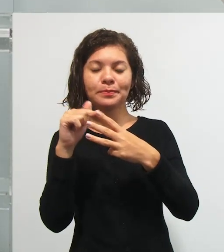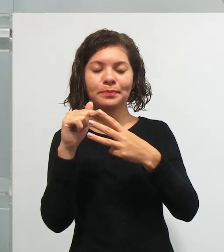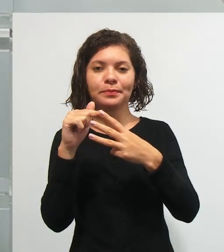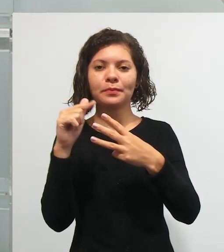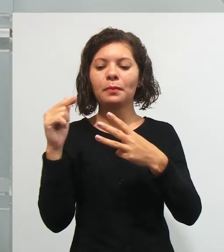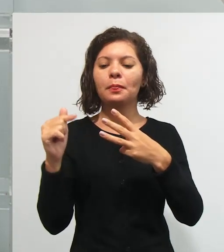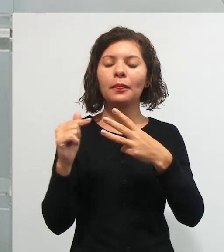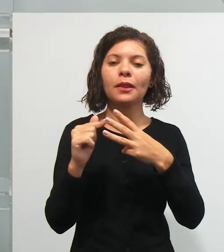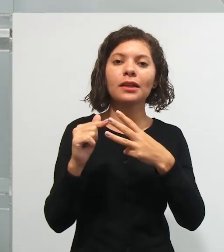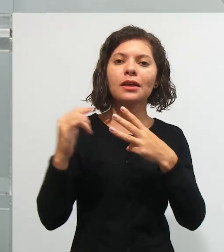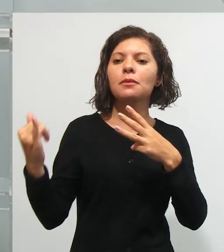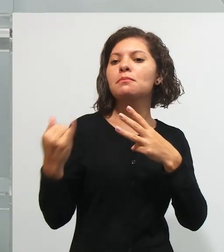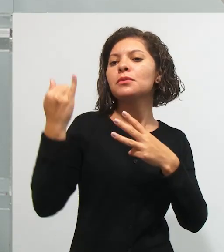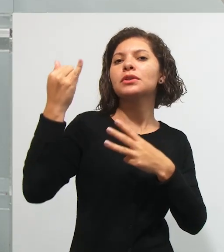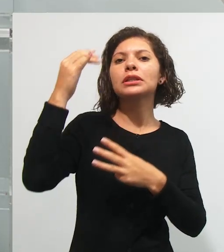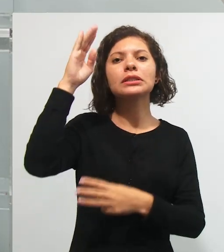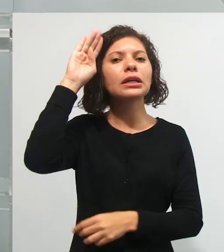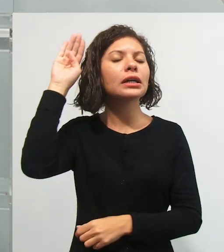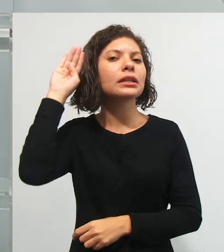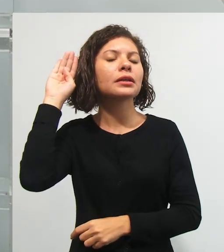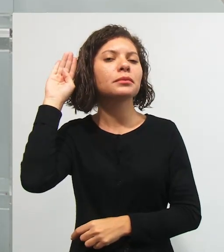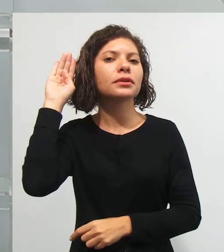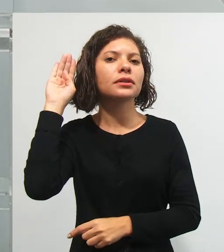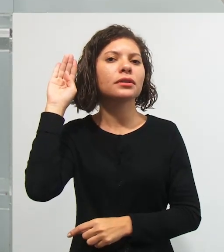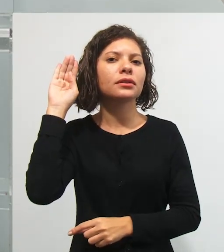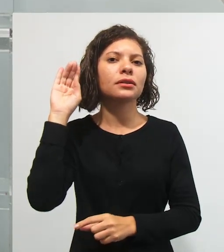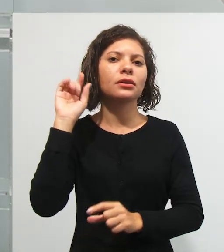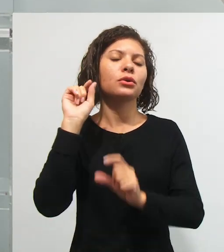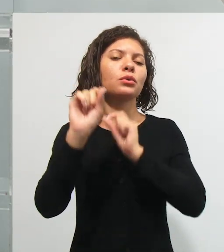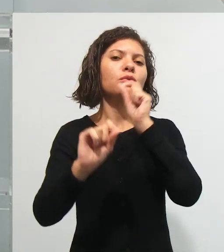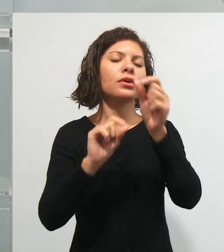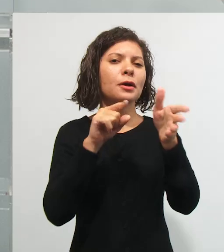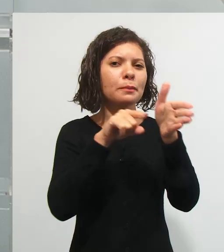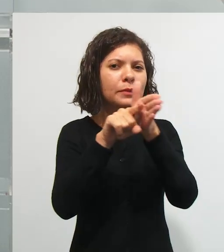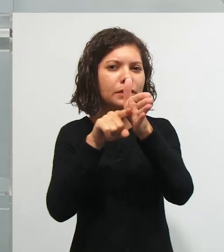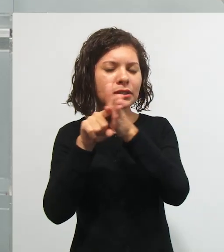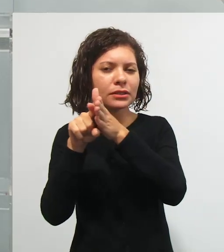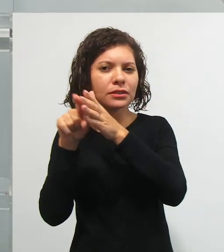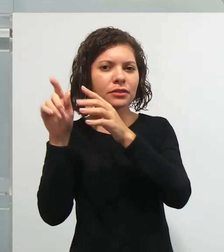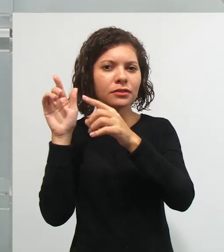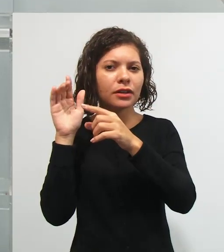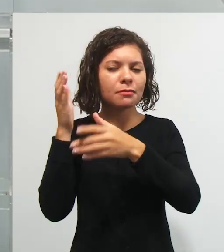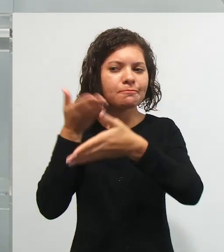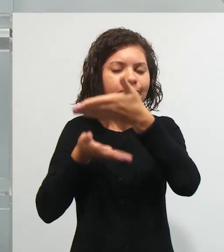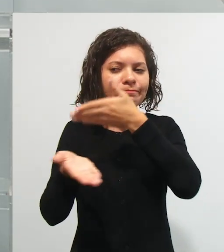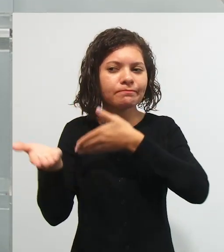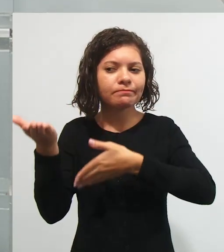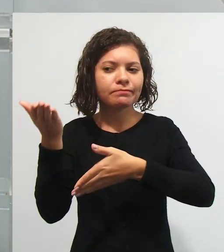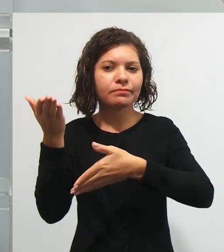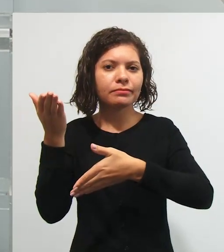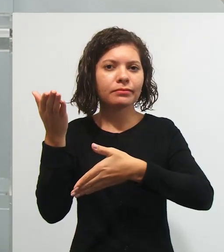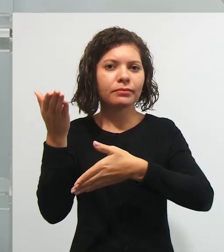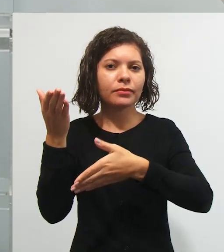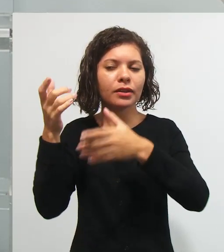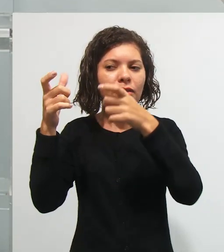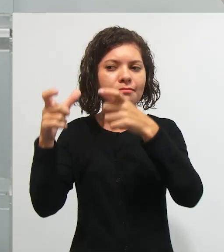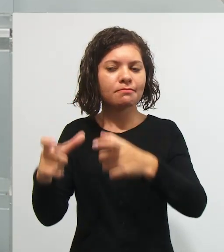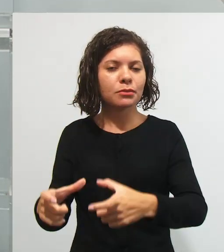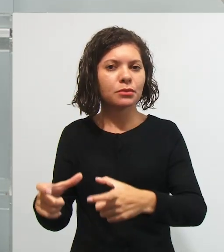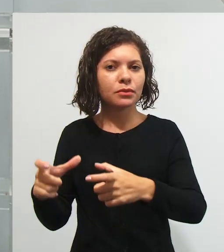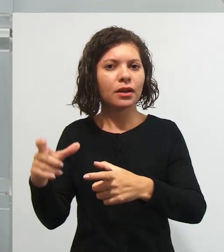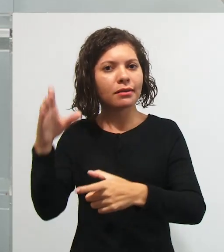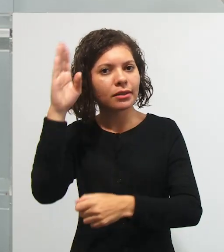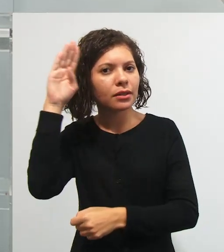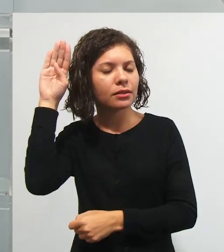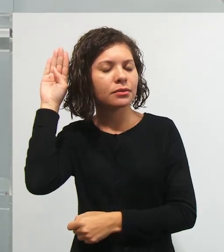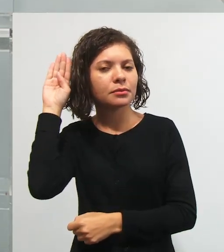acadêmica. O que essa pesquisa vai trazer de colaboração para o conhecimento em educação? Para o